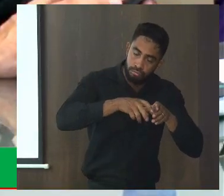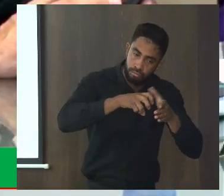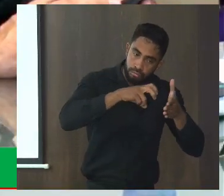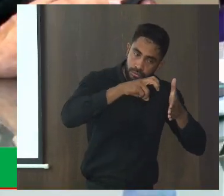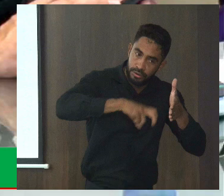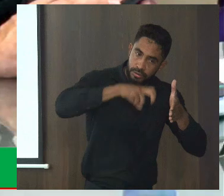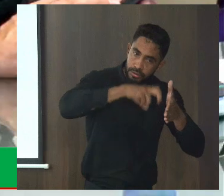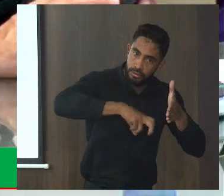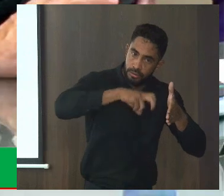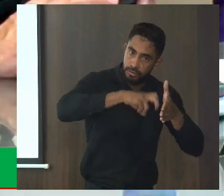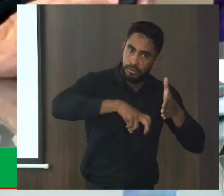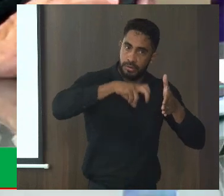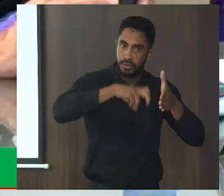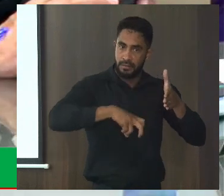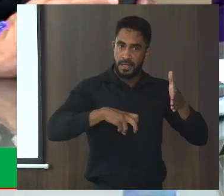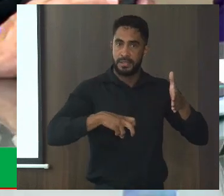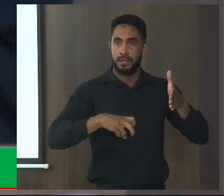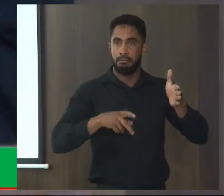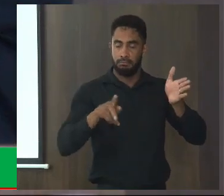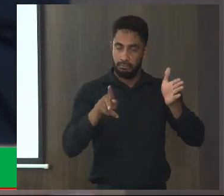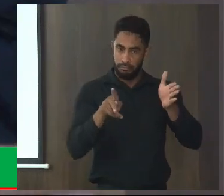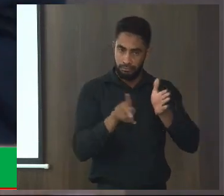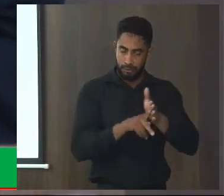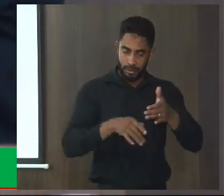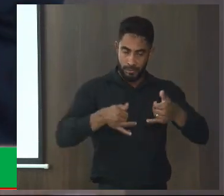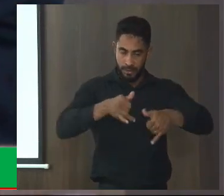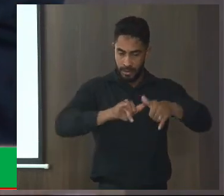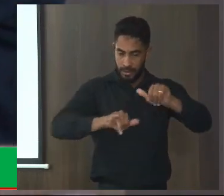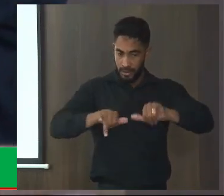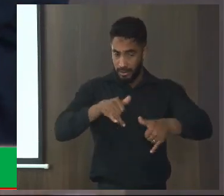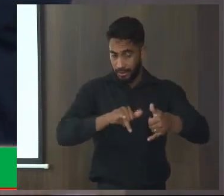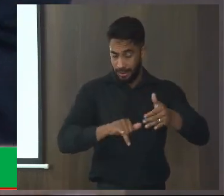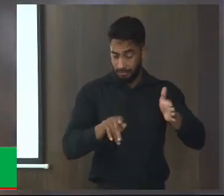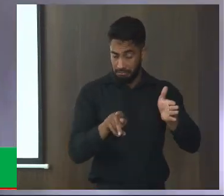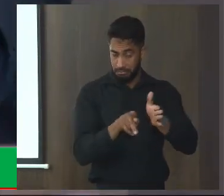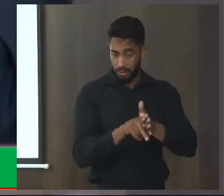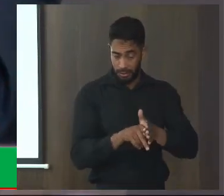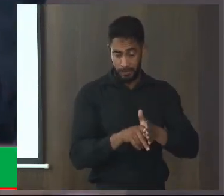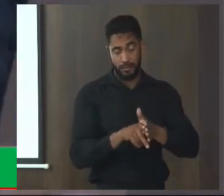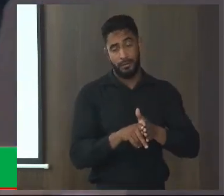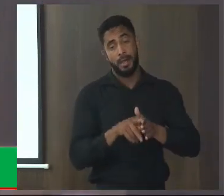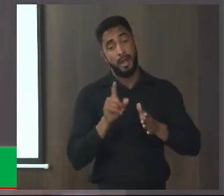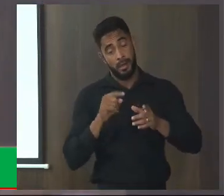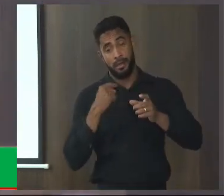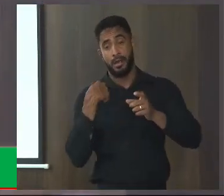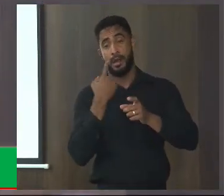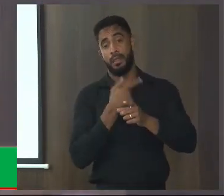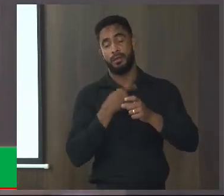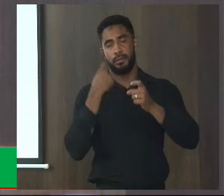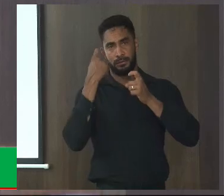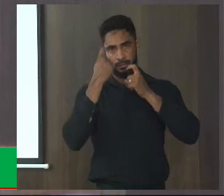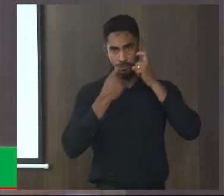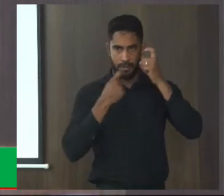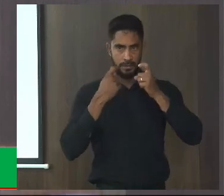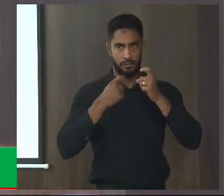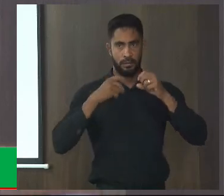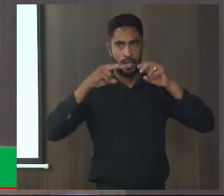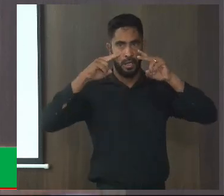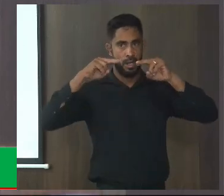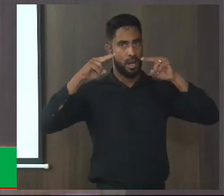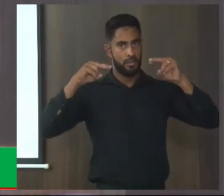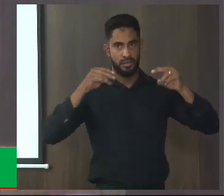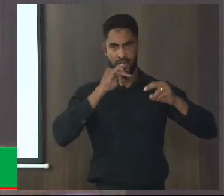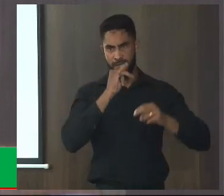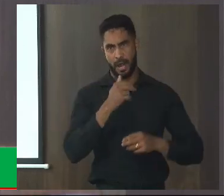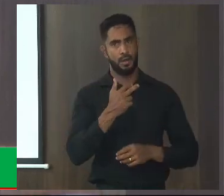escavação, que tem minerais próprios, que tem minerais pesados, e que essa é a nossa preocupação. Mas nunca negaram a